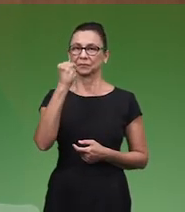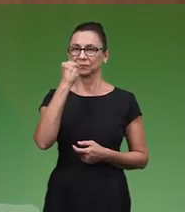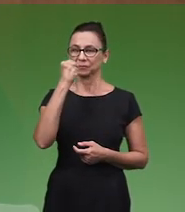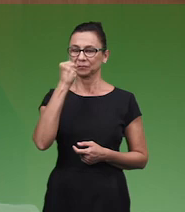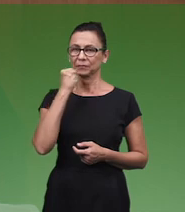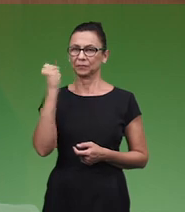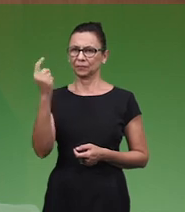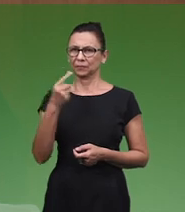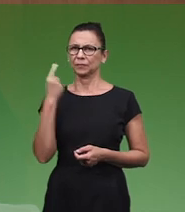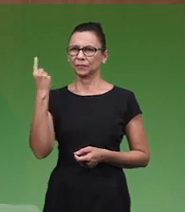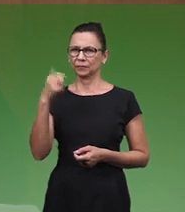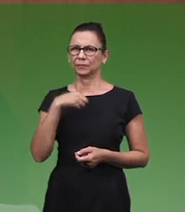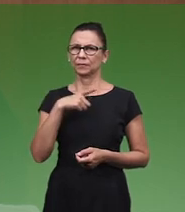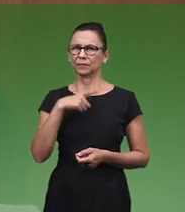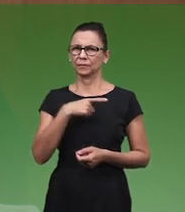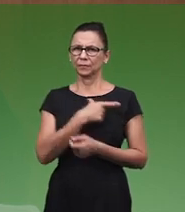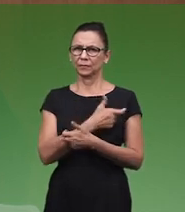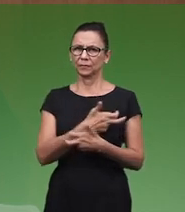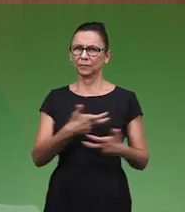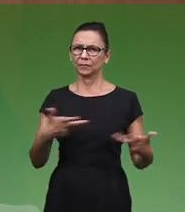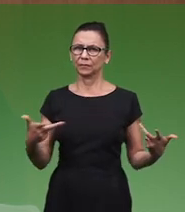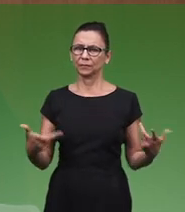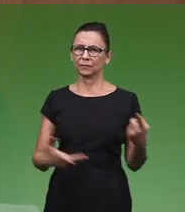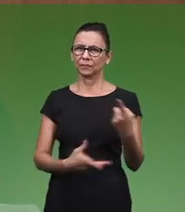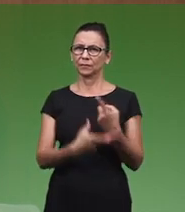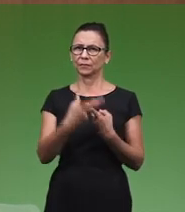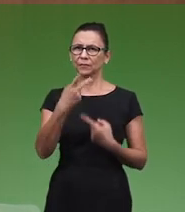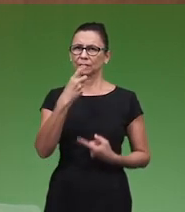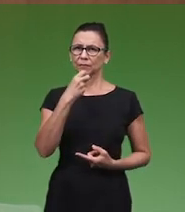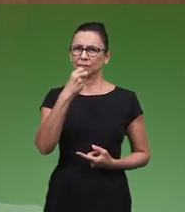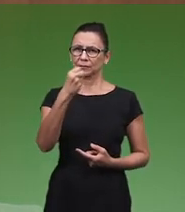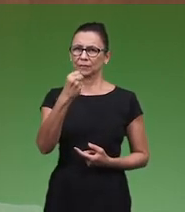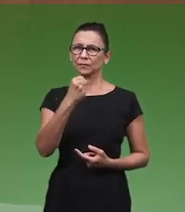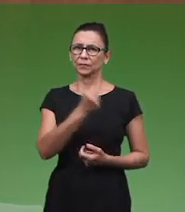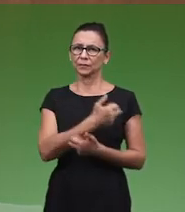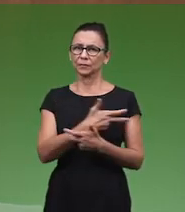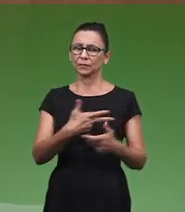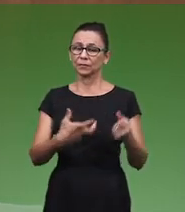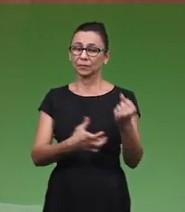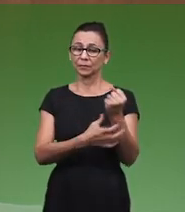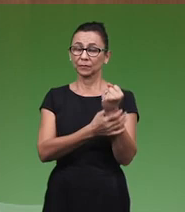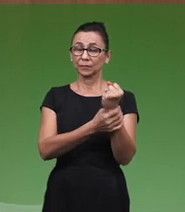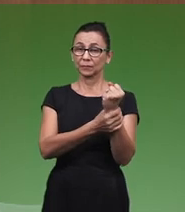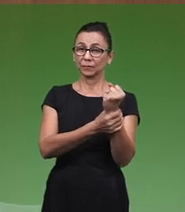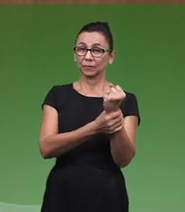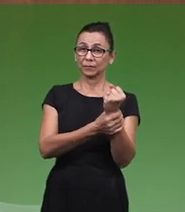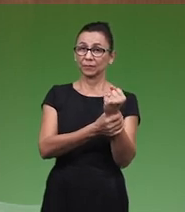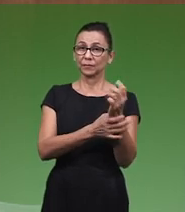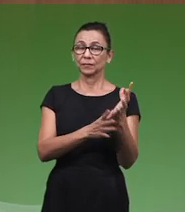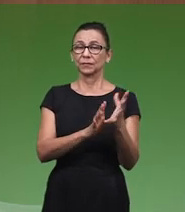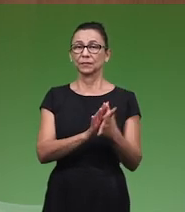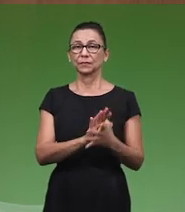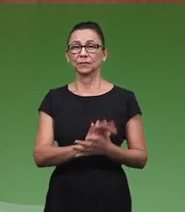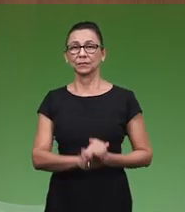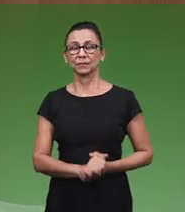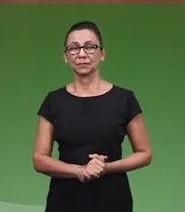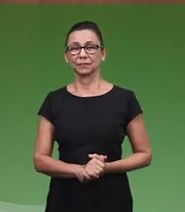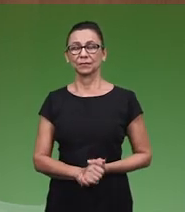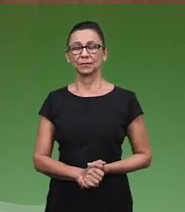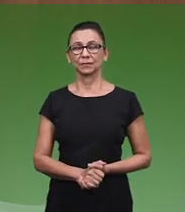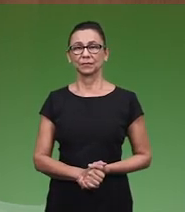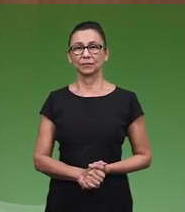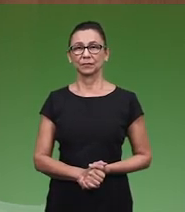Nós mesmos temos muitas coisas a conquistar, que elas estão seguras, fechadas em